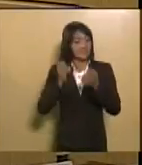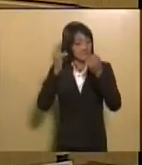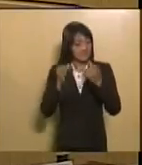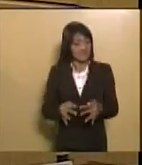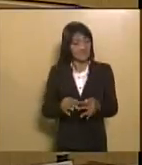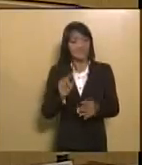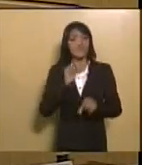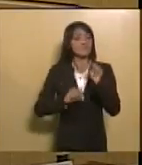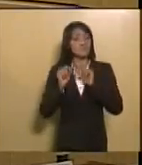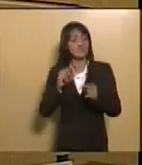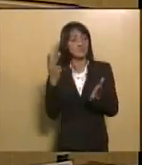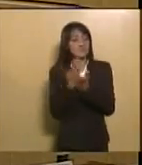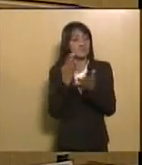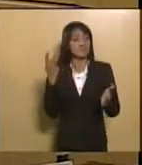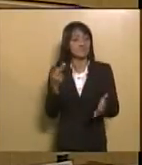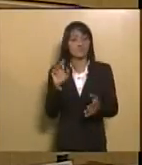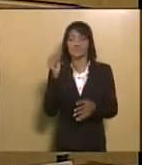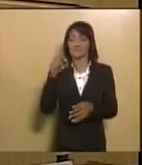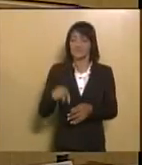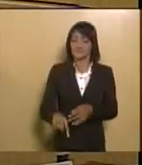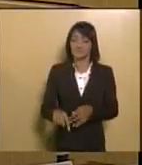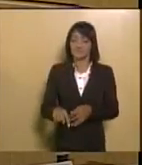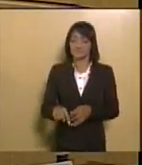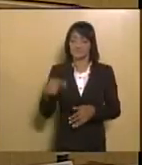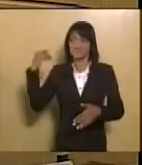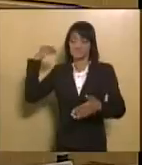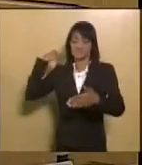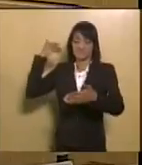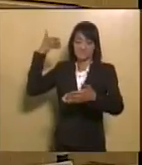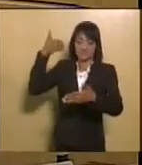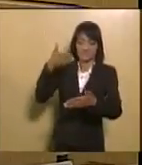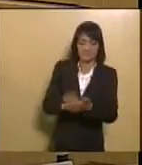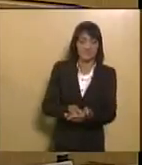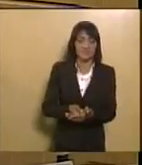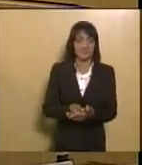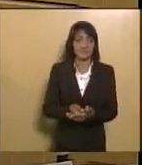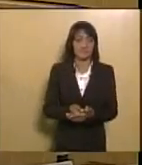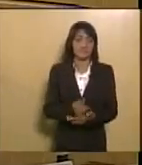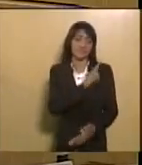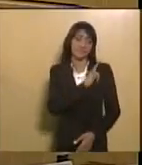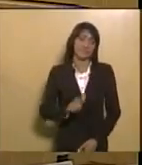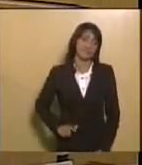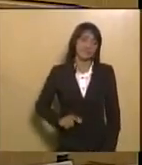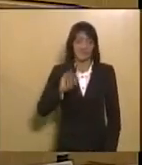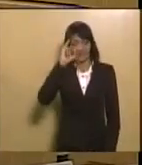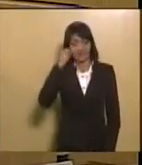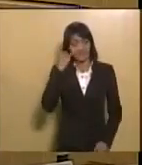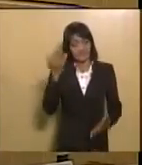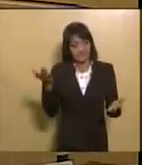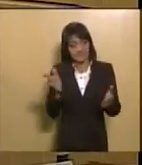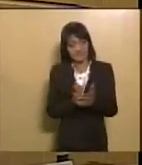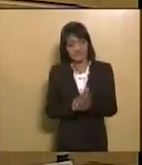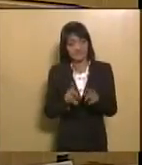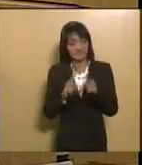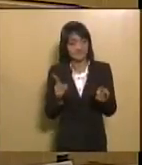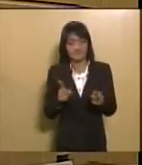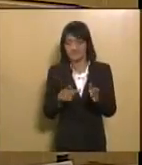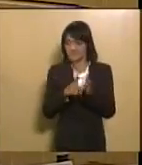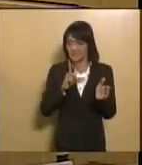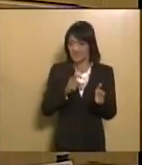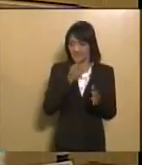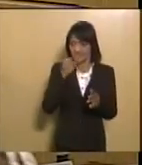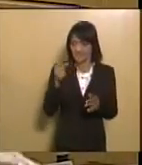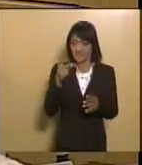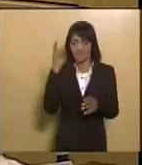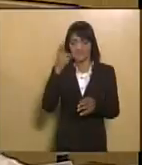realmente aconteceu com o Sergipe nessa década perdida, comandada pelo governador Jackson Barreto. Mas ouço, antes de passar para o deputado Pastor Antônio,